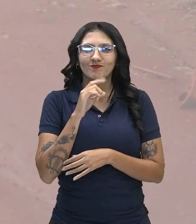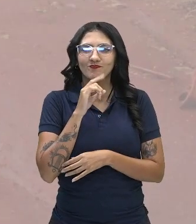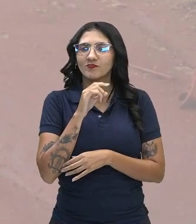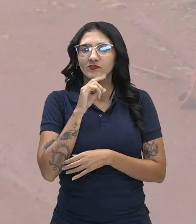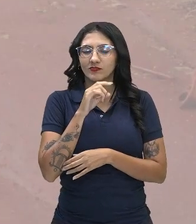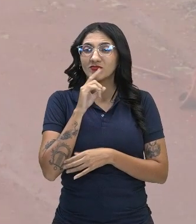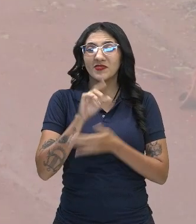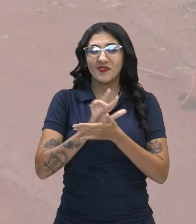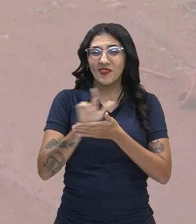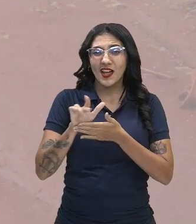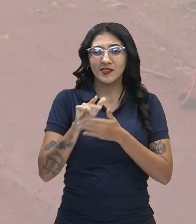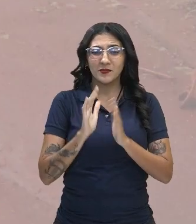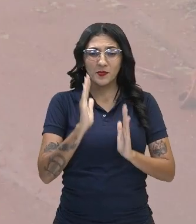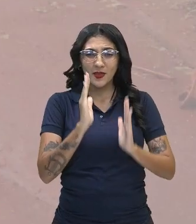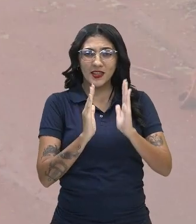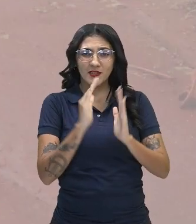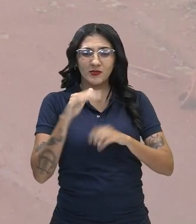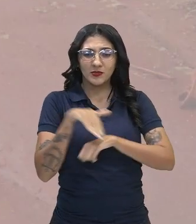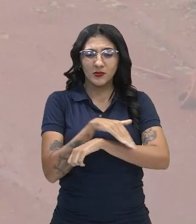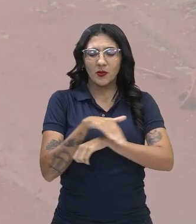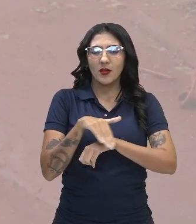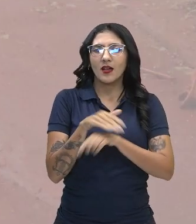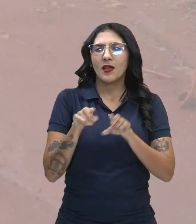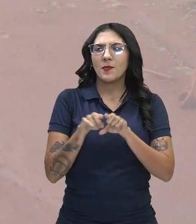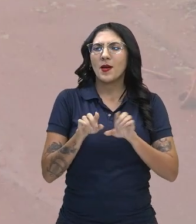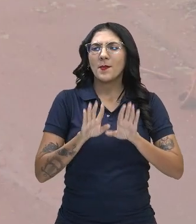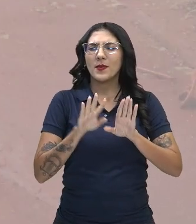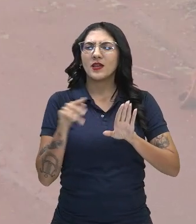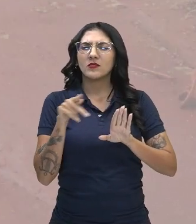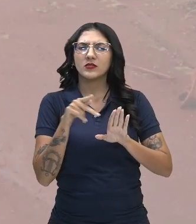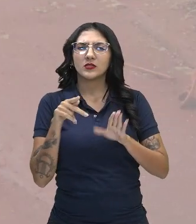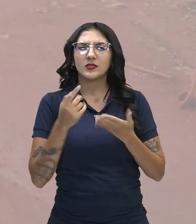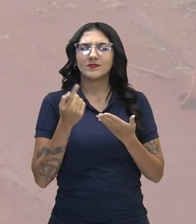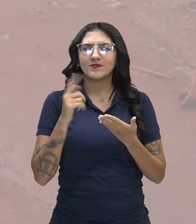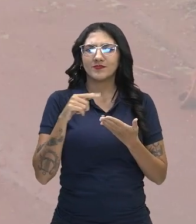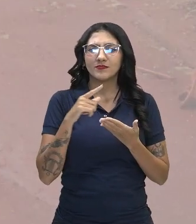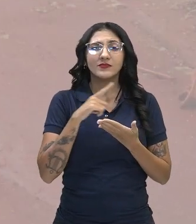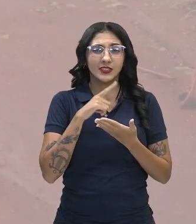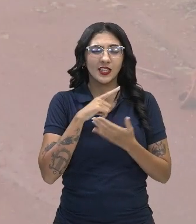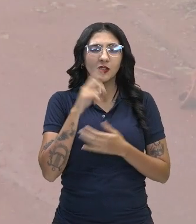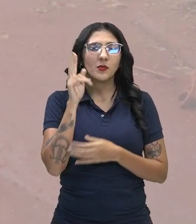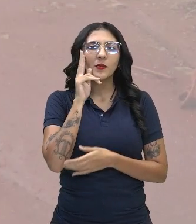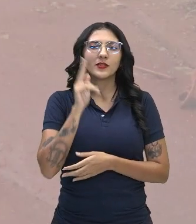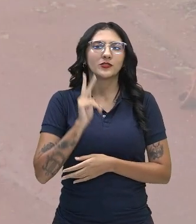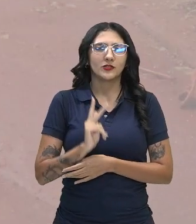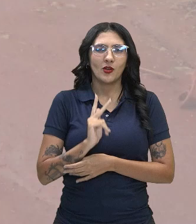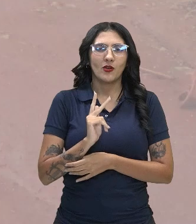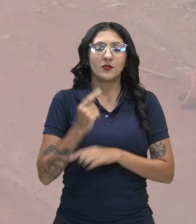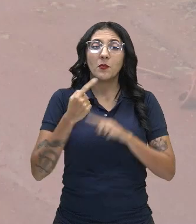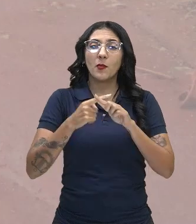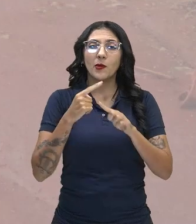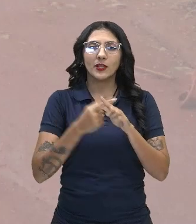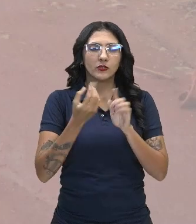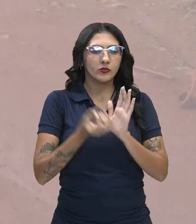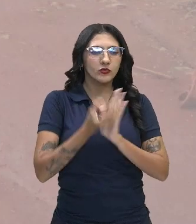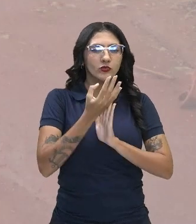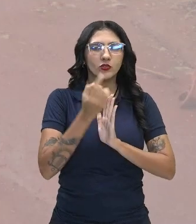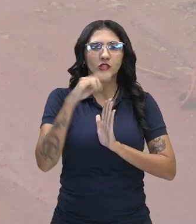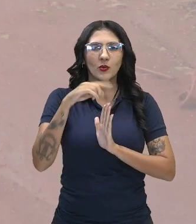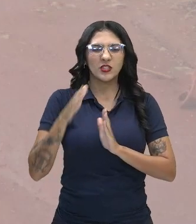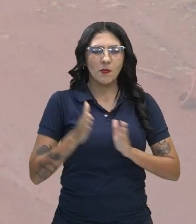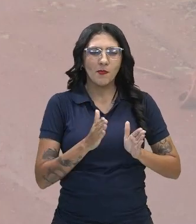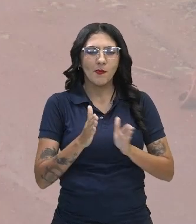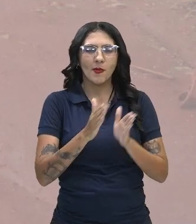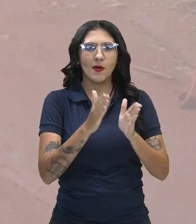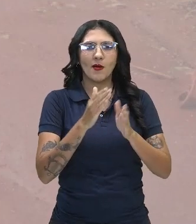nessas condições. Mas, professora, por que... Tem uma história aqui, né, do porquê da construção da